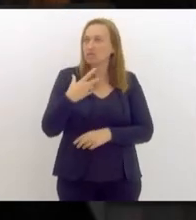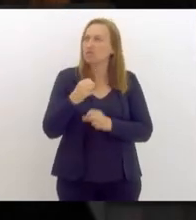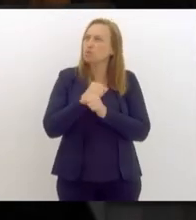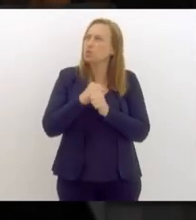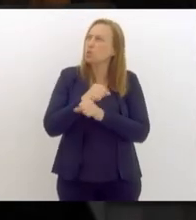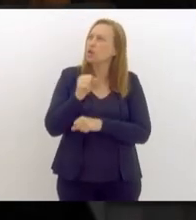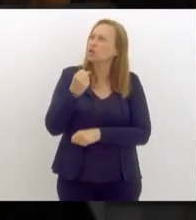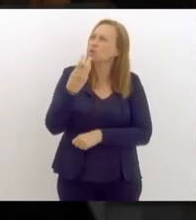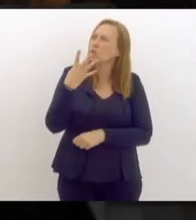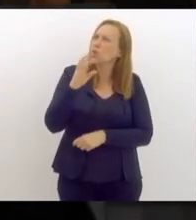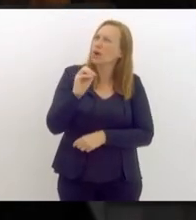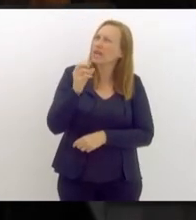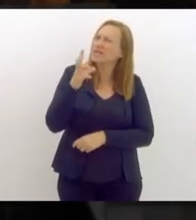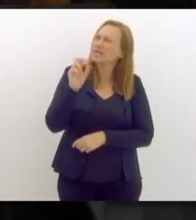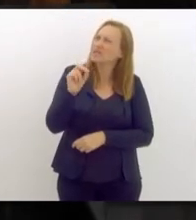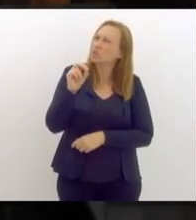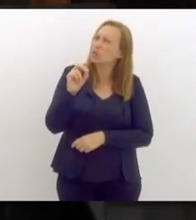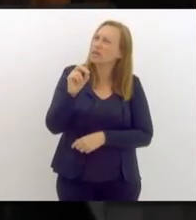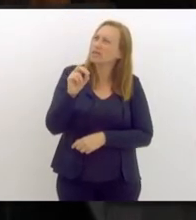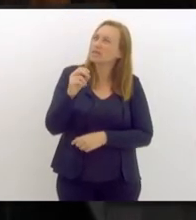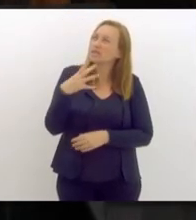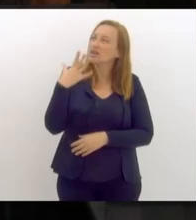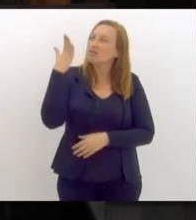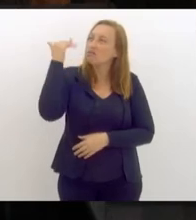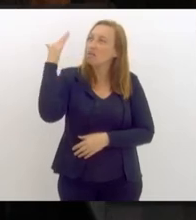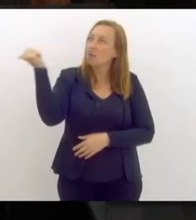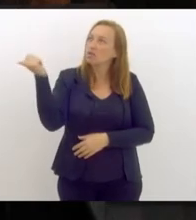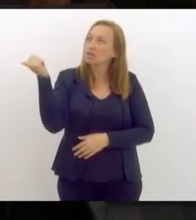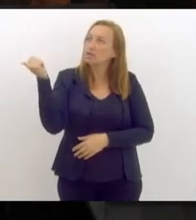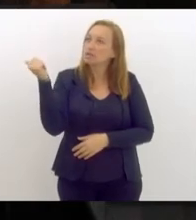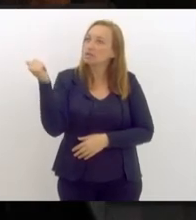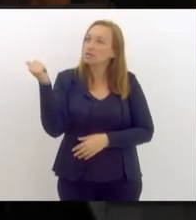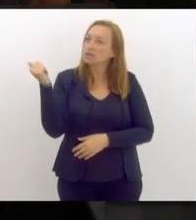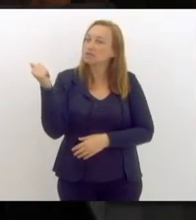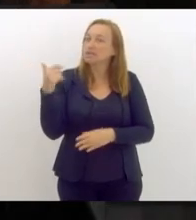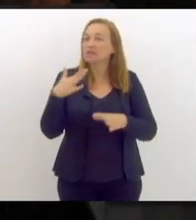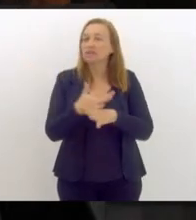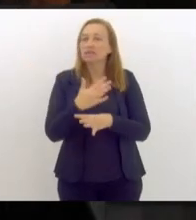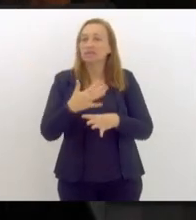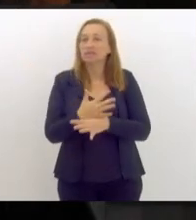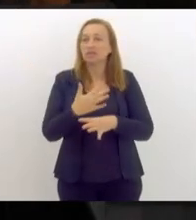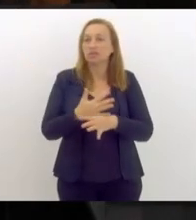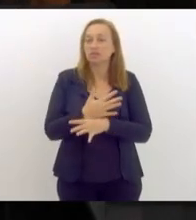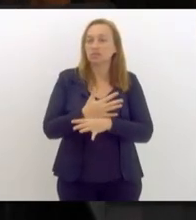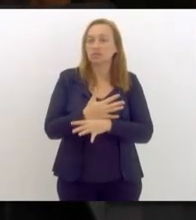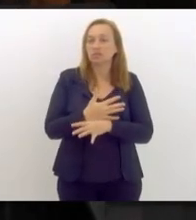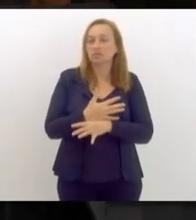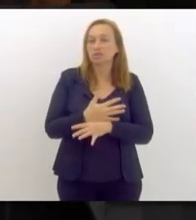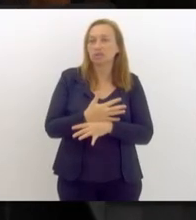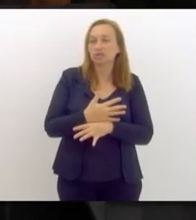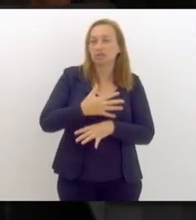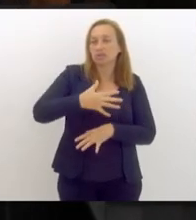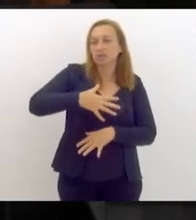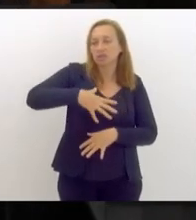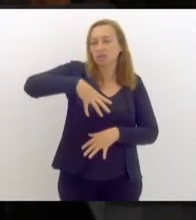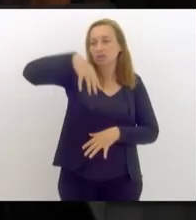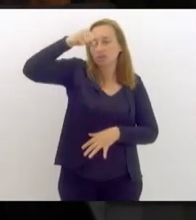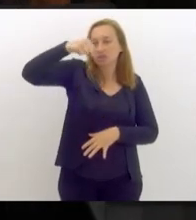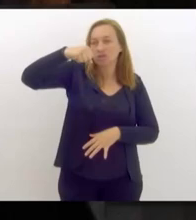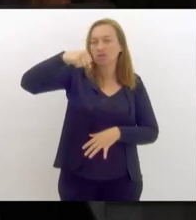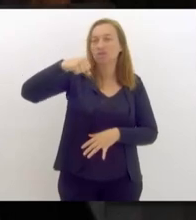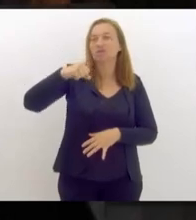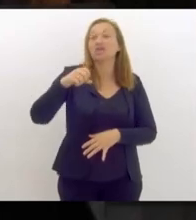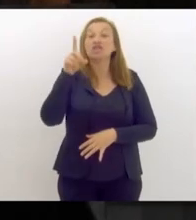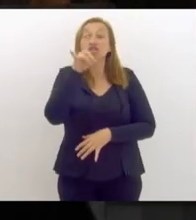década de 40 50 que fez muito sucesso né cidade que reluz de dia falta água